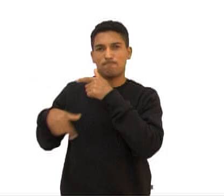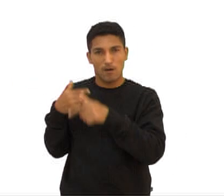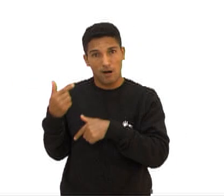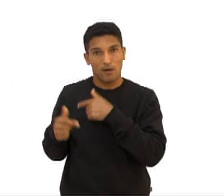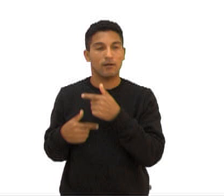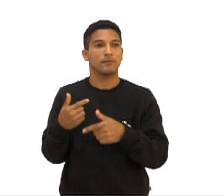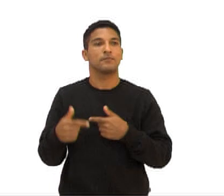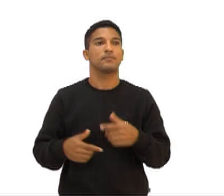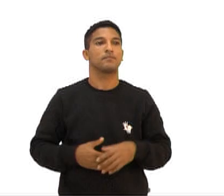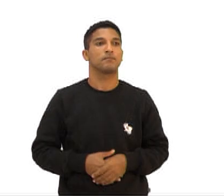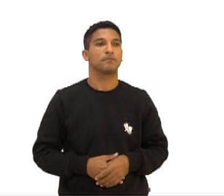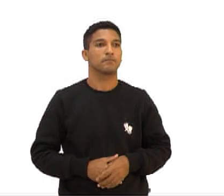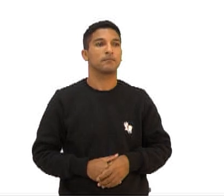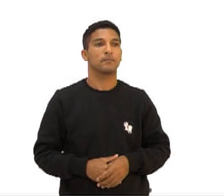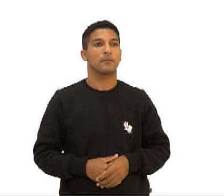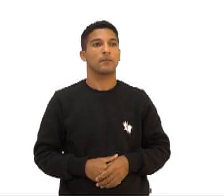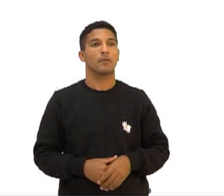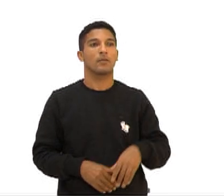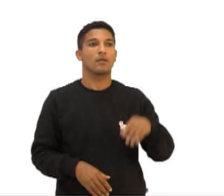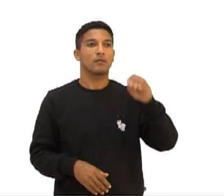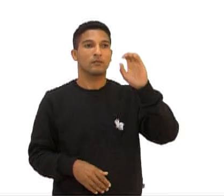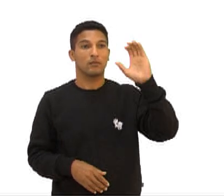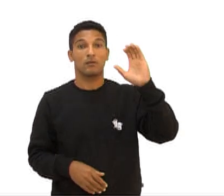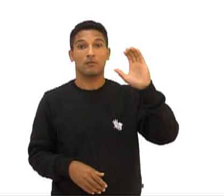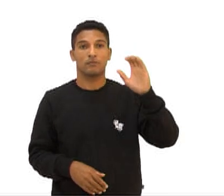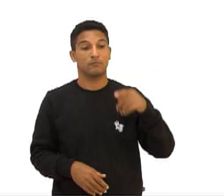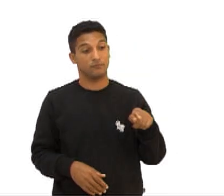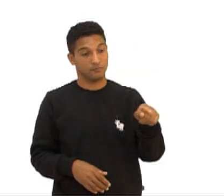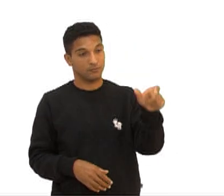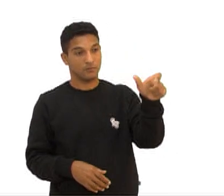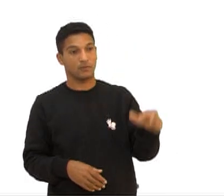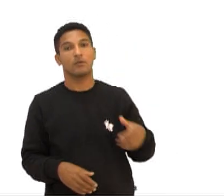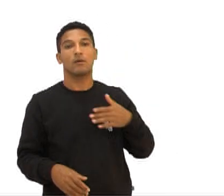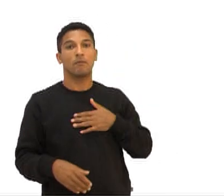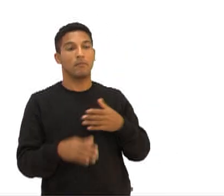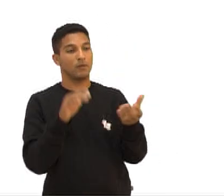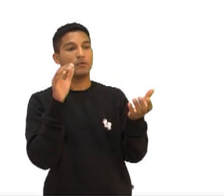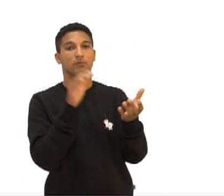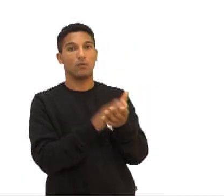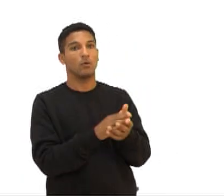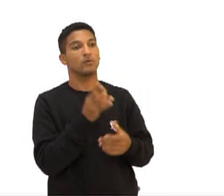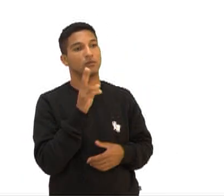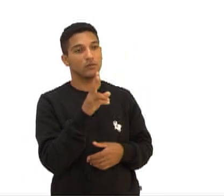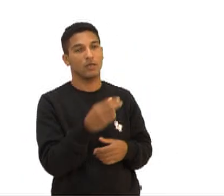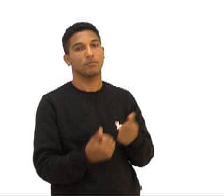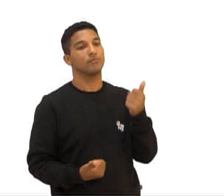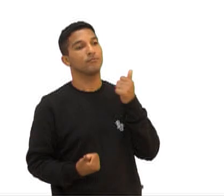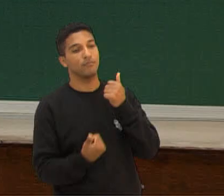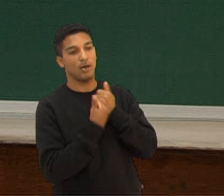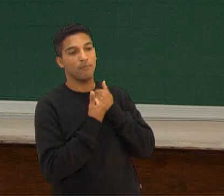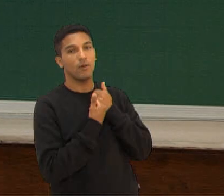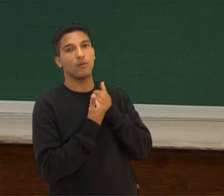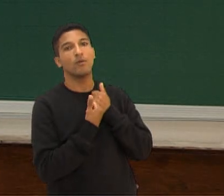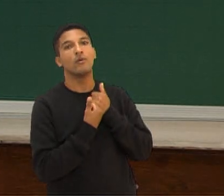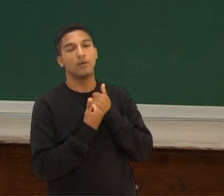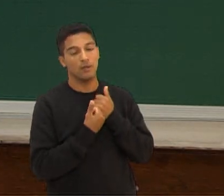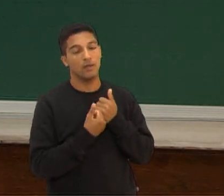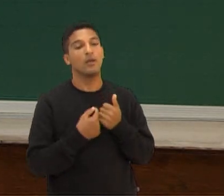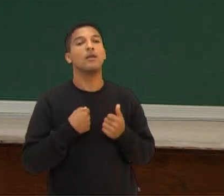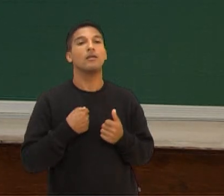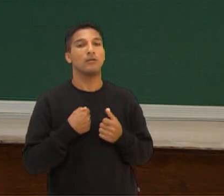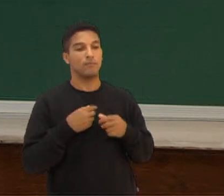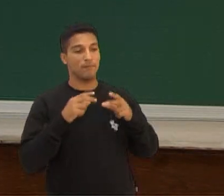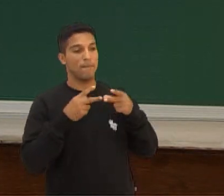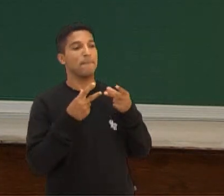Meu esposo, que sempre me apoiou, merece todo o meu amor. 1 ou 2? Lembrando,